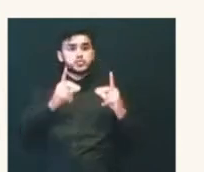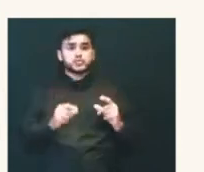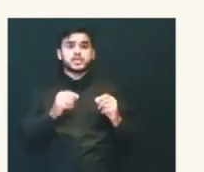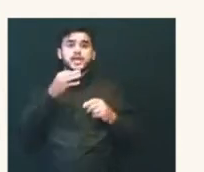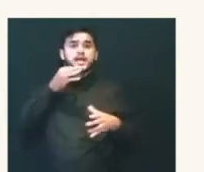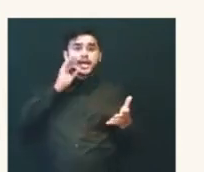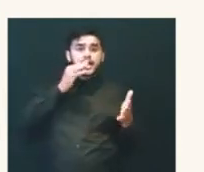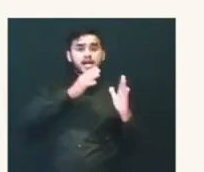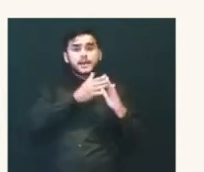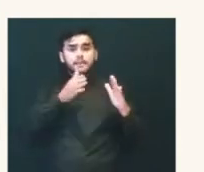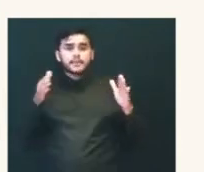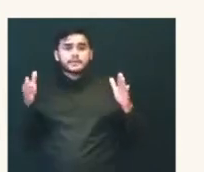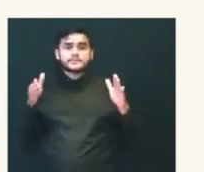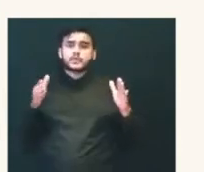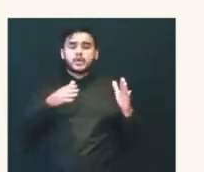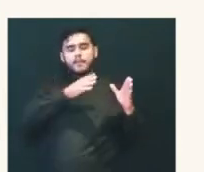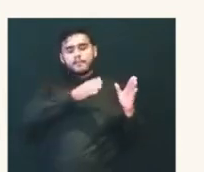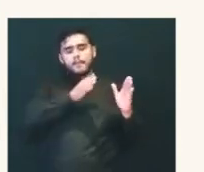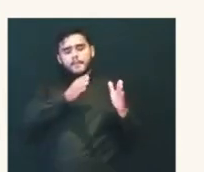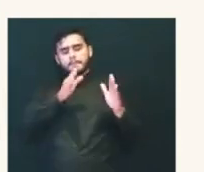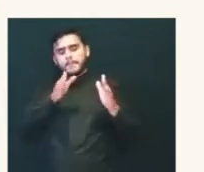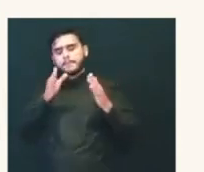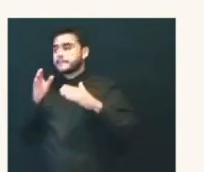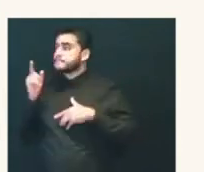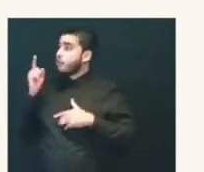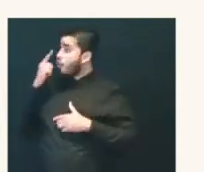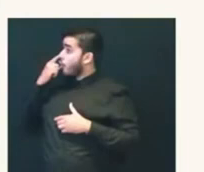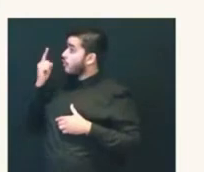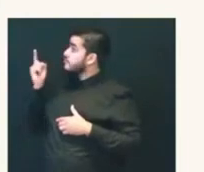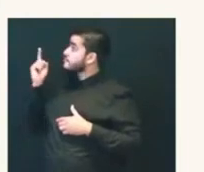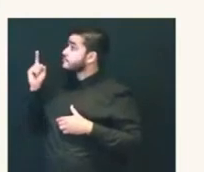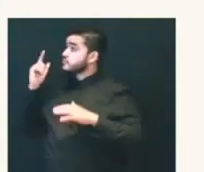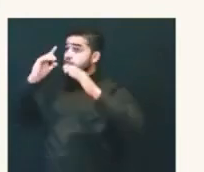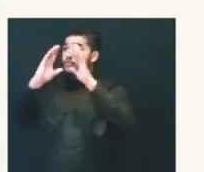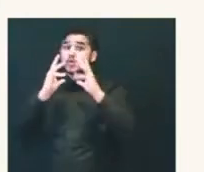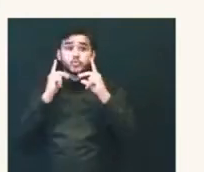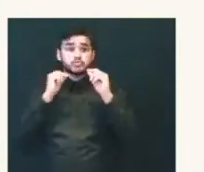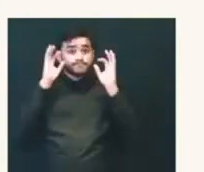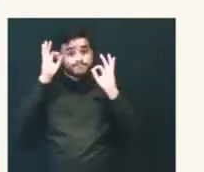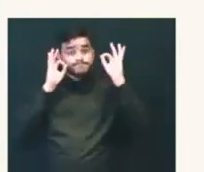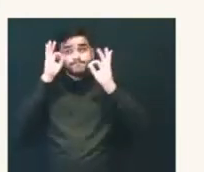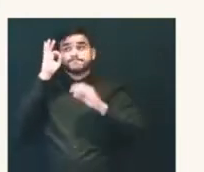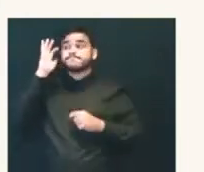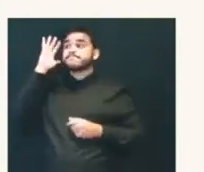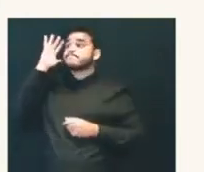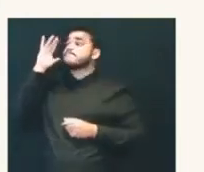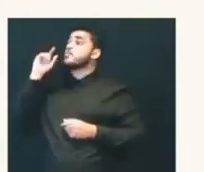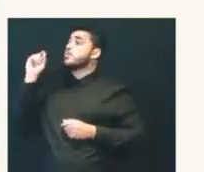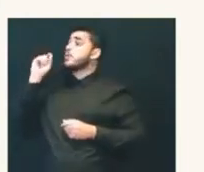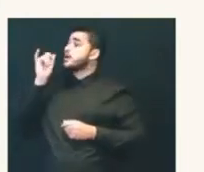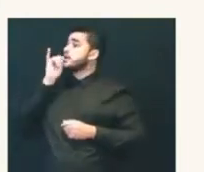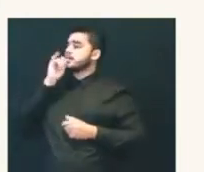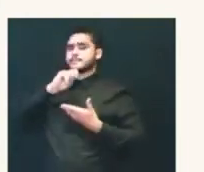refeições, todo o almoço, todos os jantares, para já ir pensando